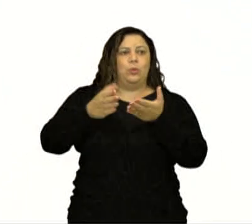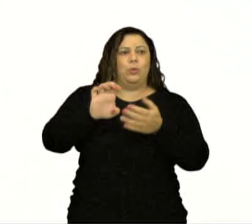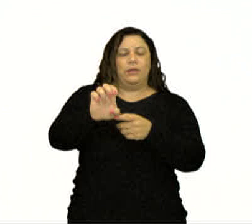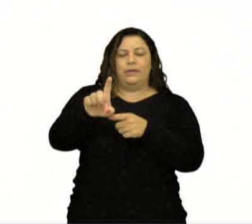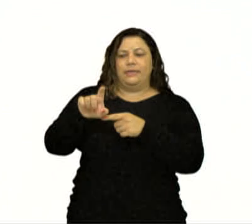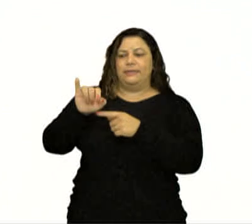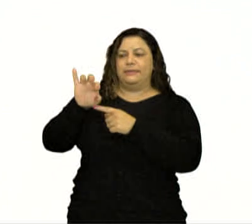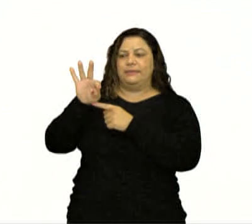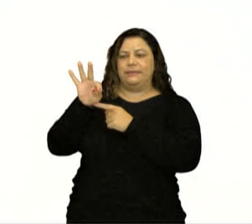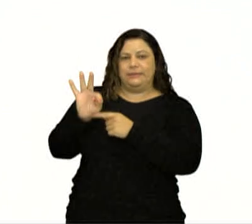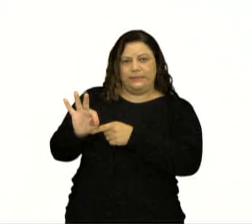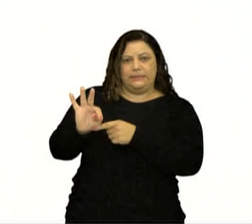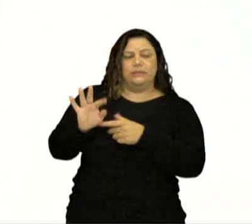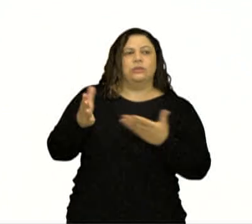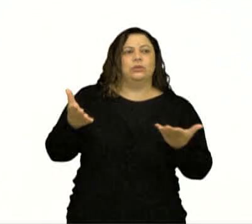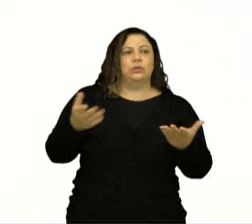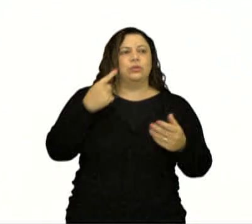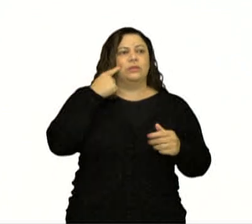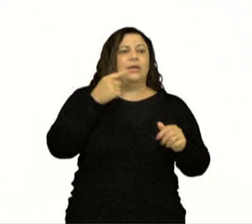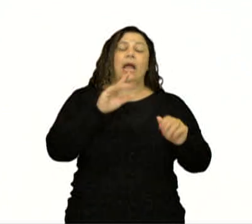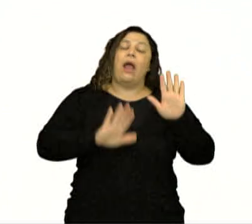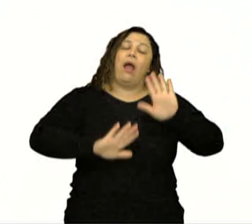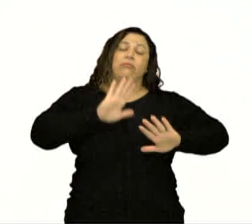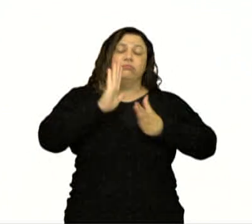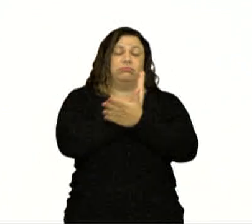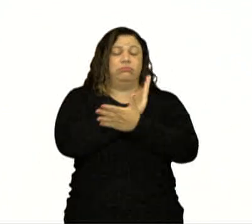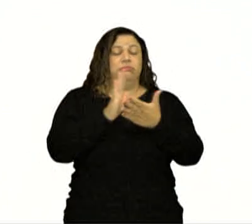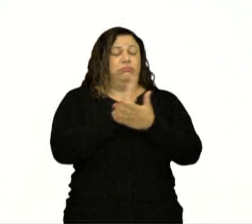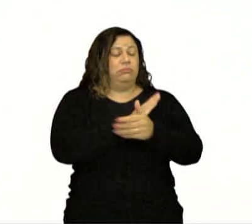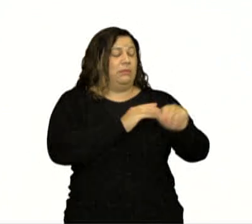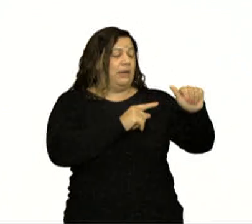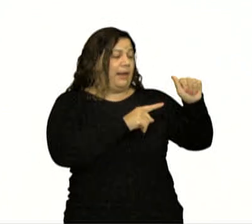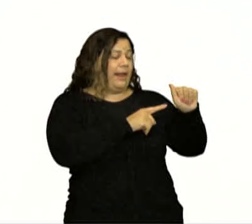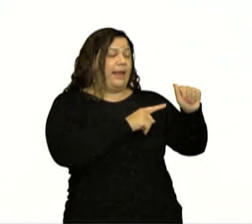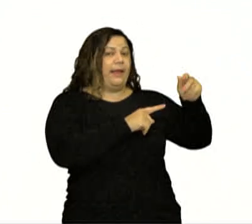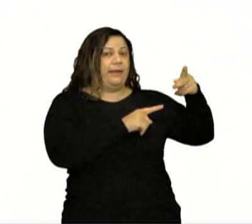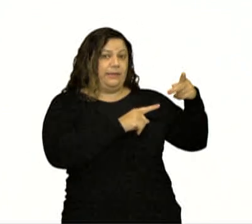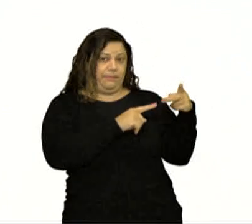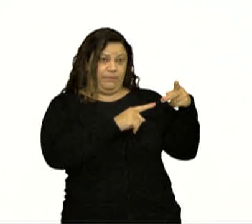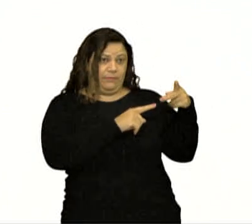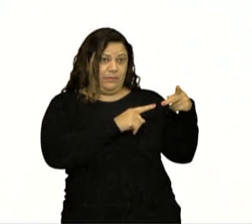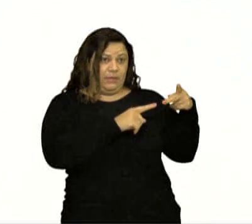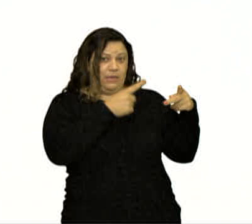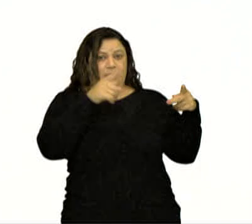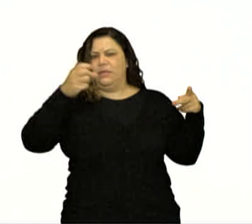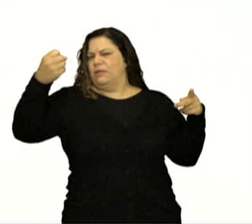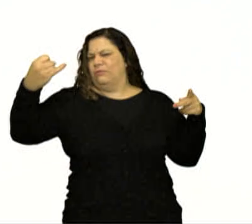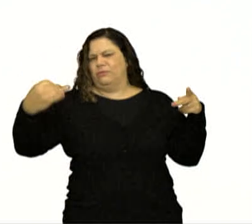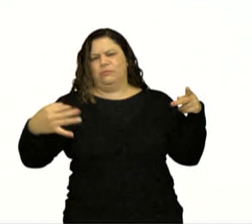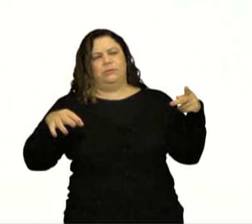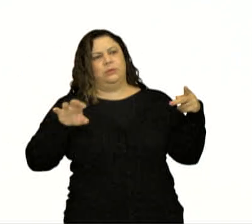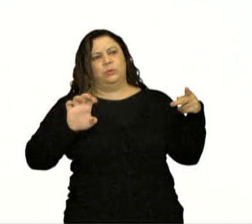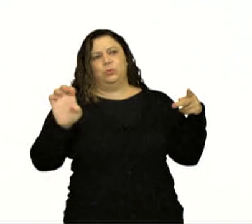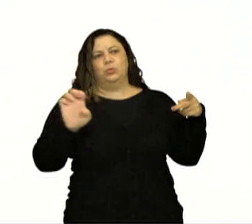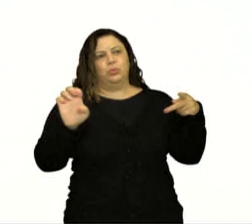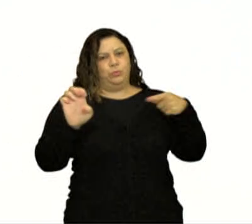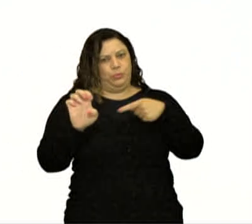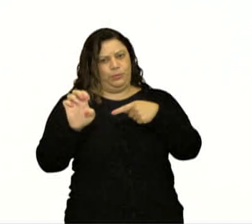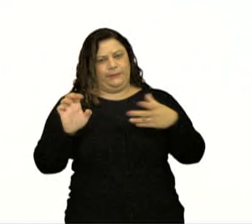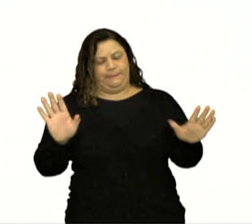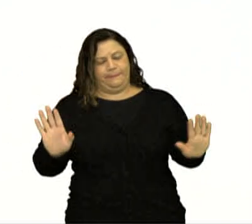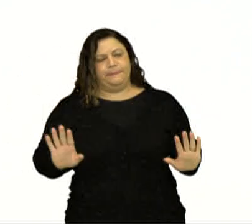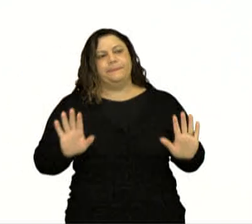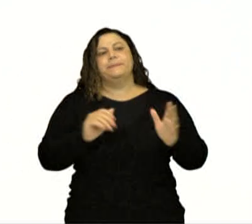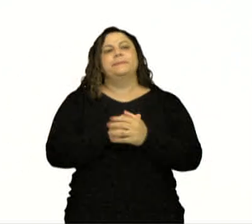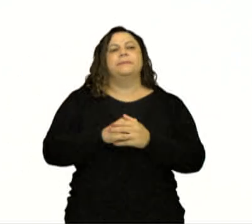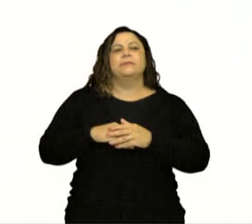os sítios A e P e não constam, né, não falam sobre o sítio E. Tá? Então, basicamente,